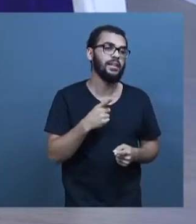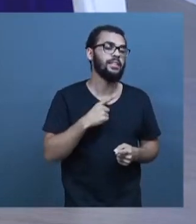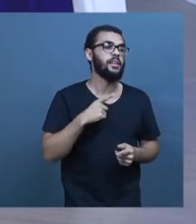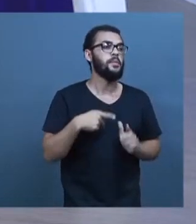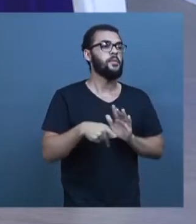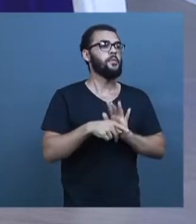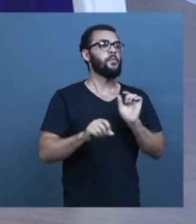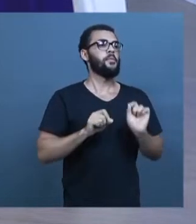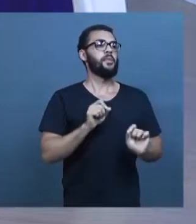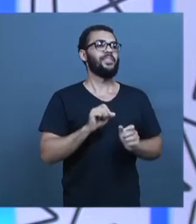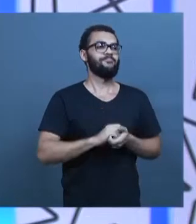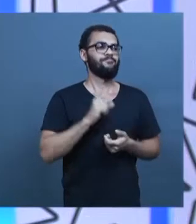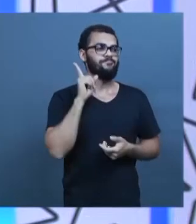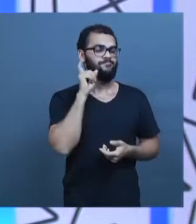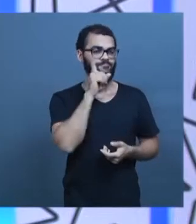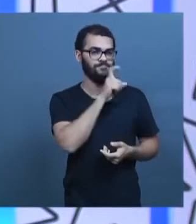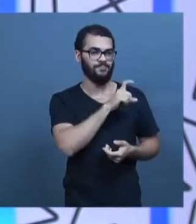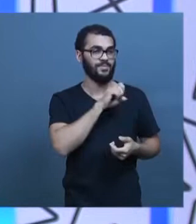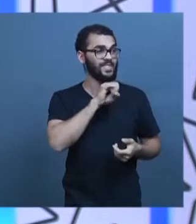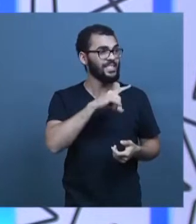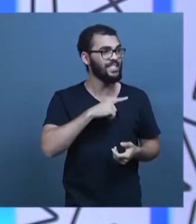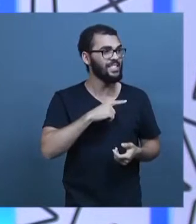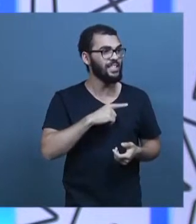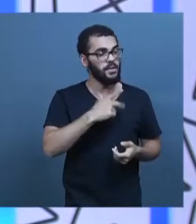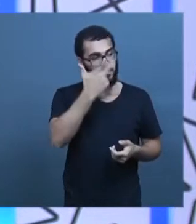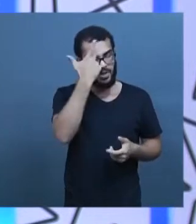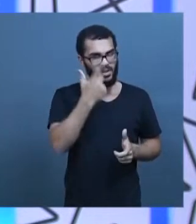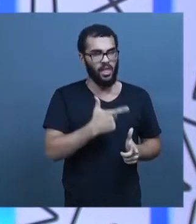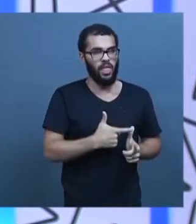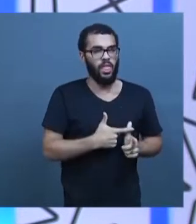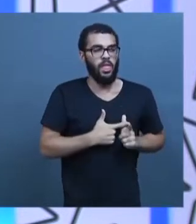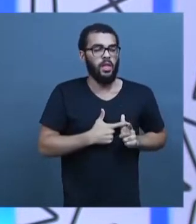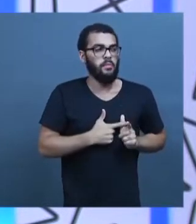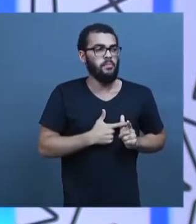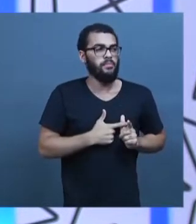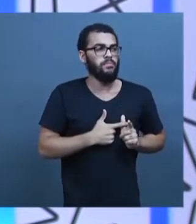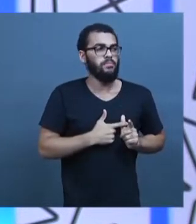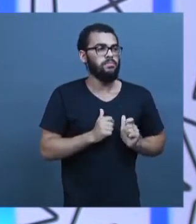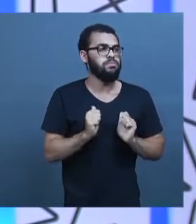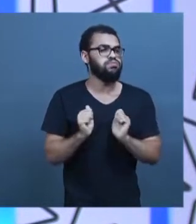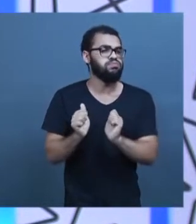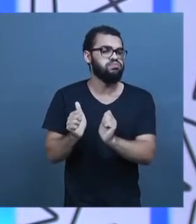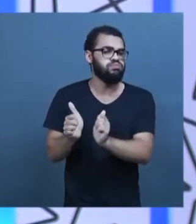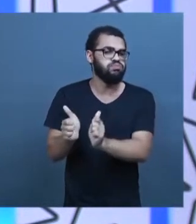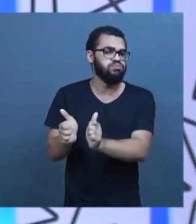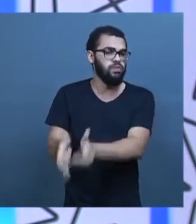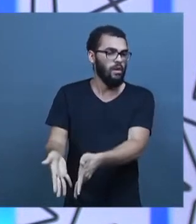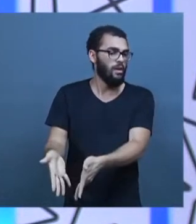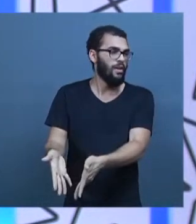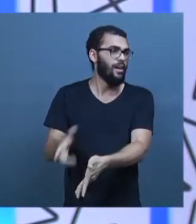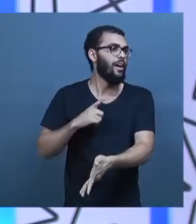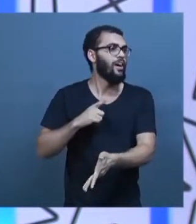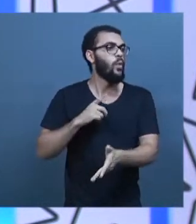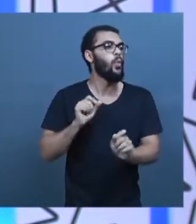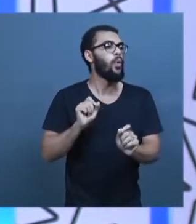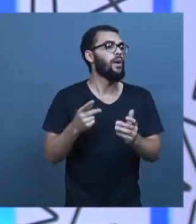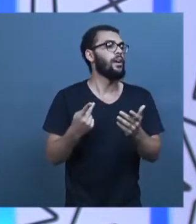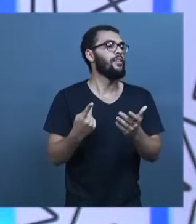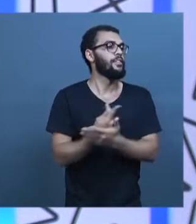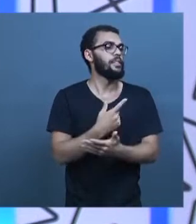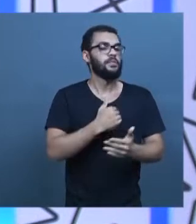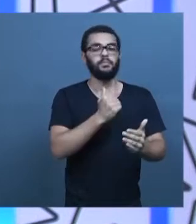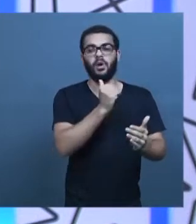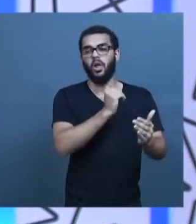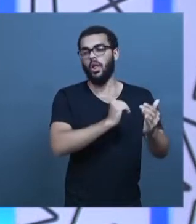né? E se nós entramos nesse estado falimentar, é toda uma cadeia que começa a rolar. Aí temos a questão